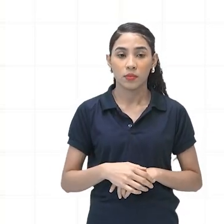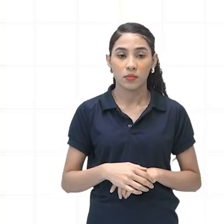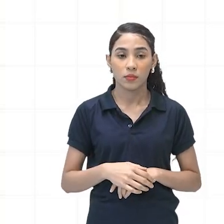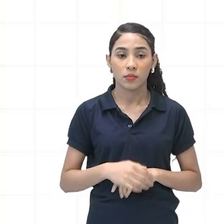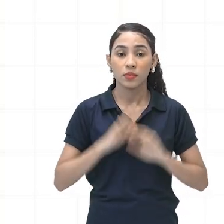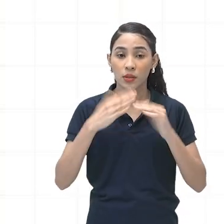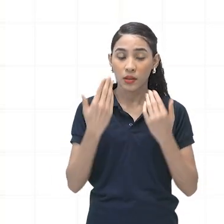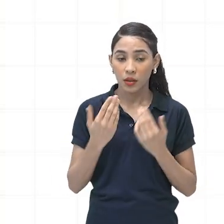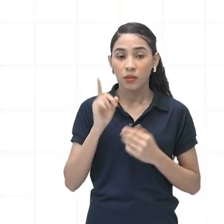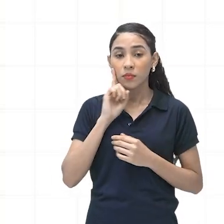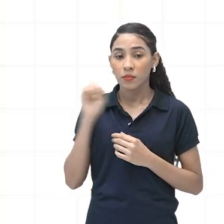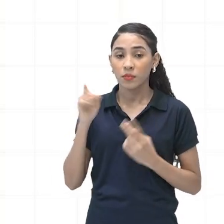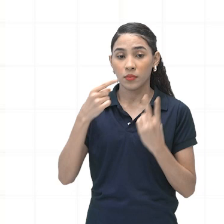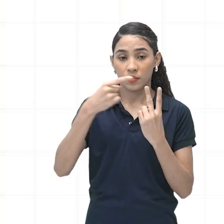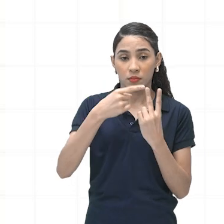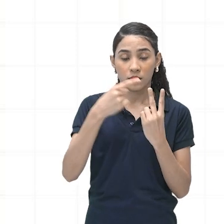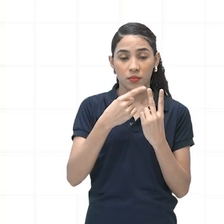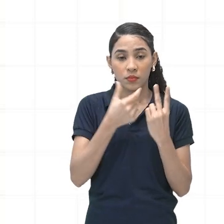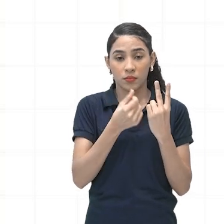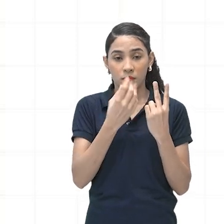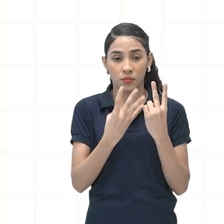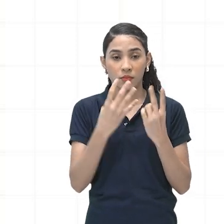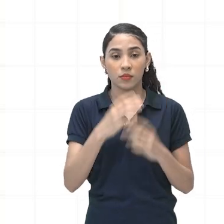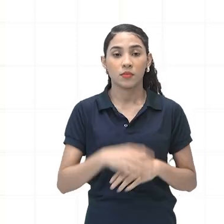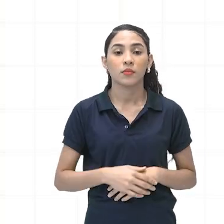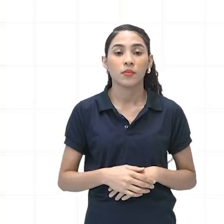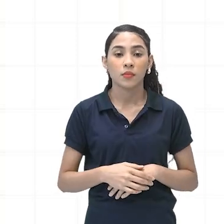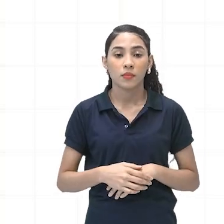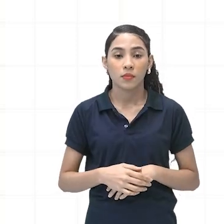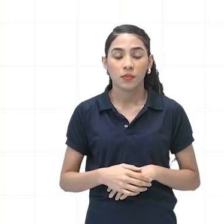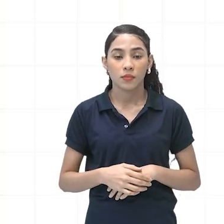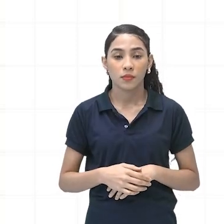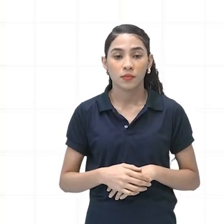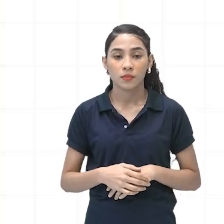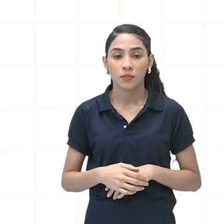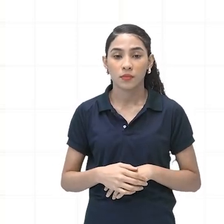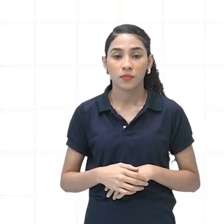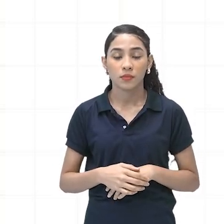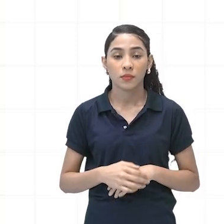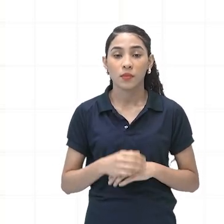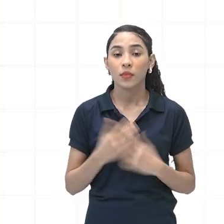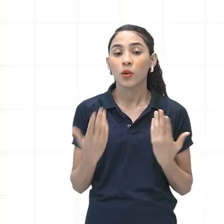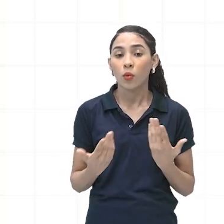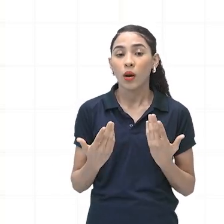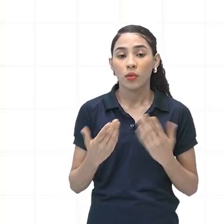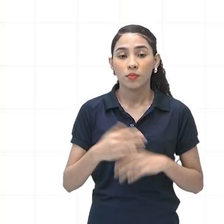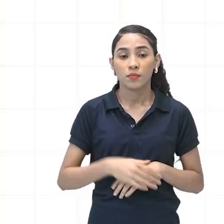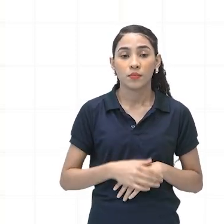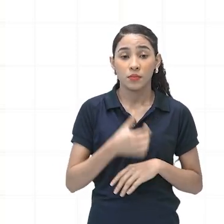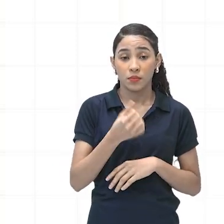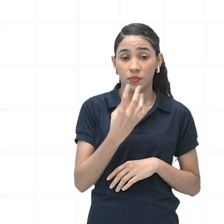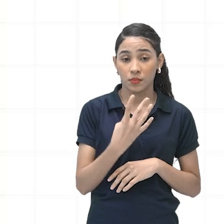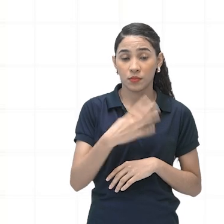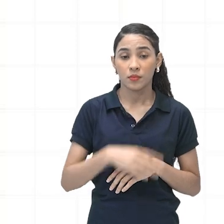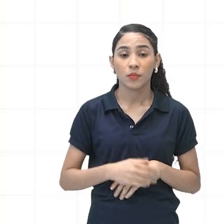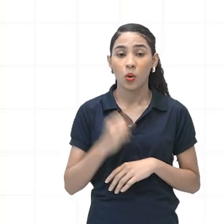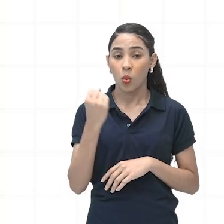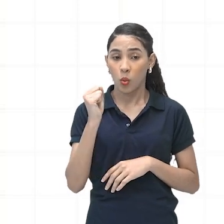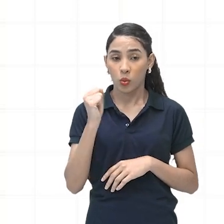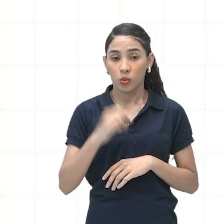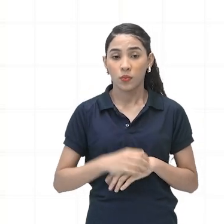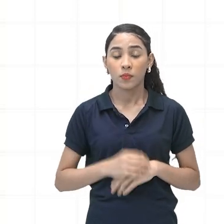64. Então, isso aqui vai ficar a raiz quadrada de 64. Quanto que é a raiz quadrada de 64?